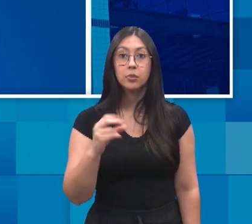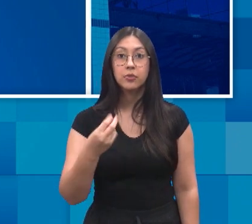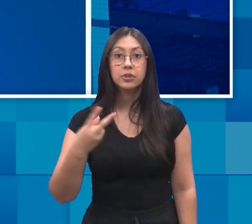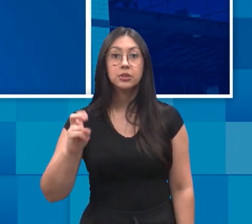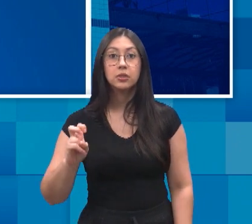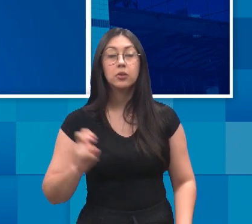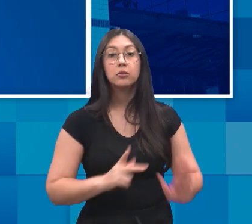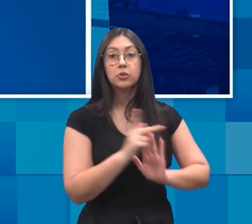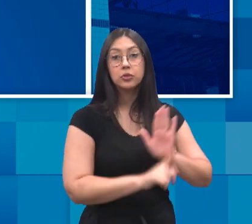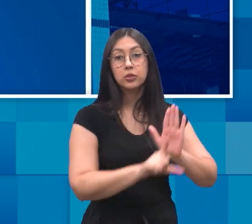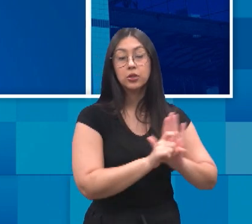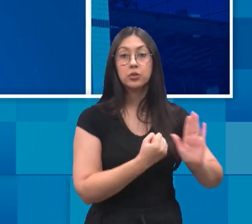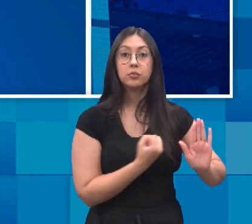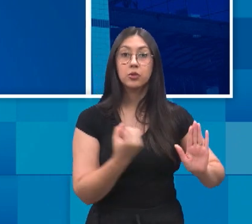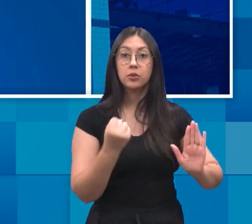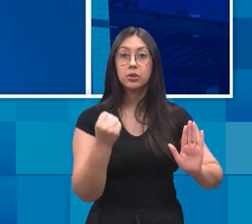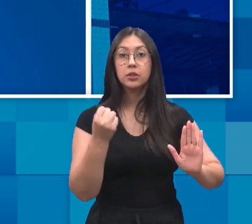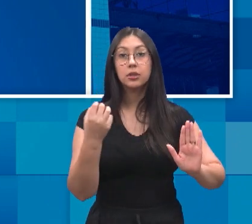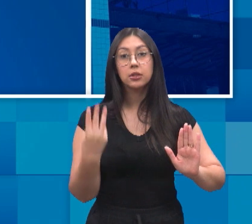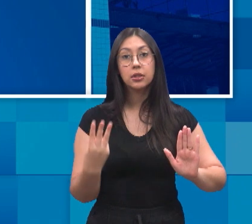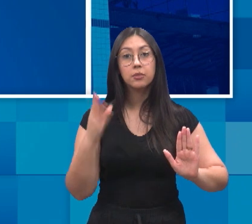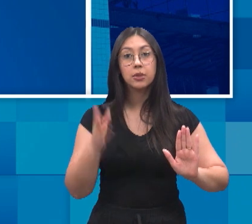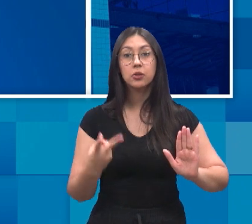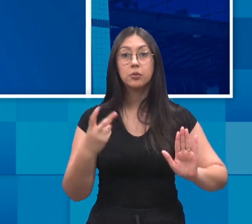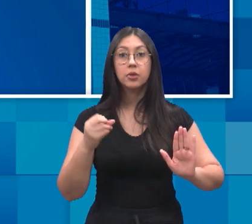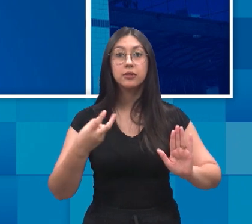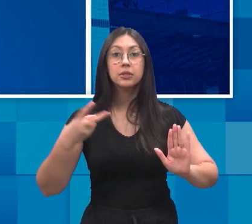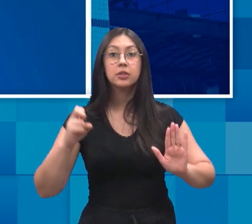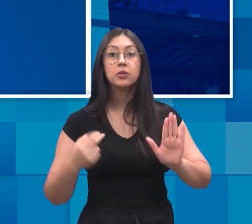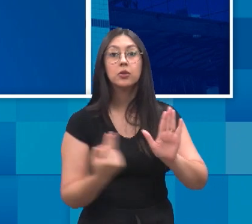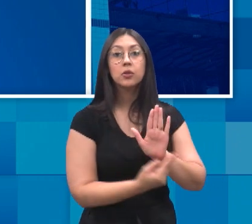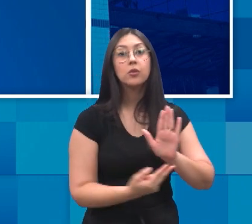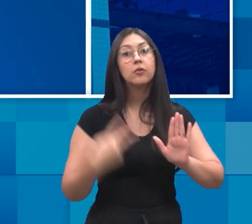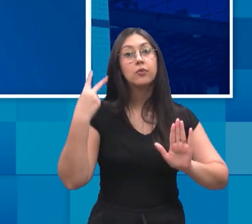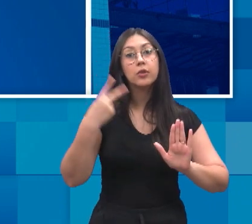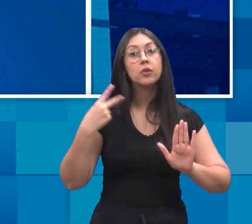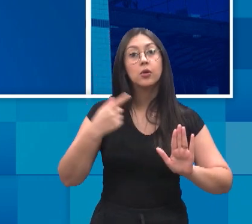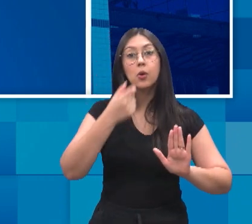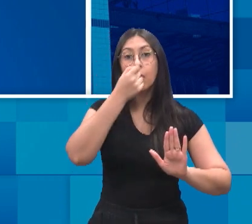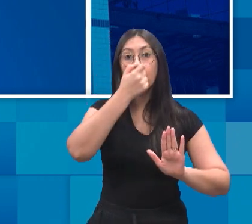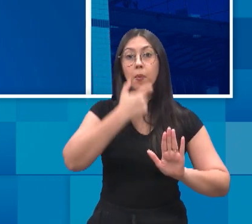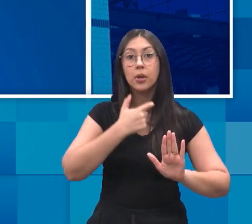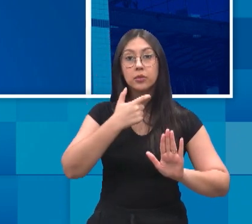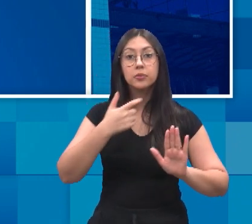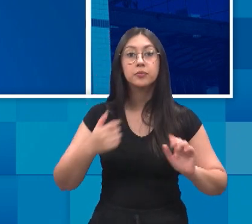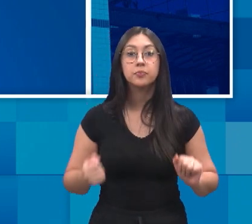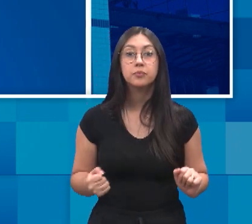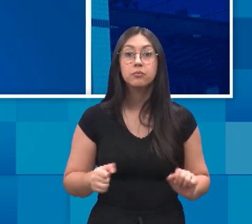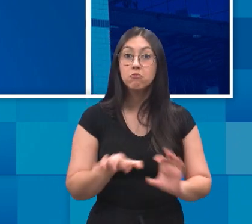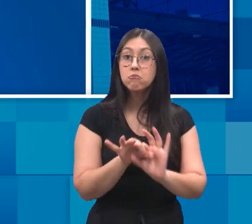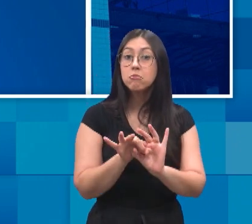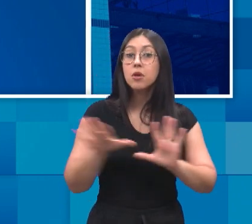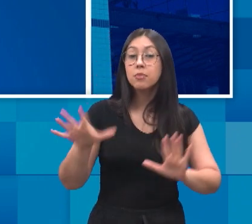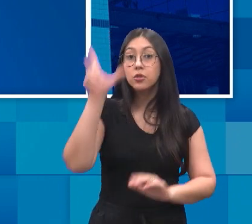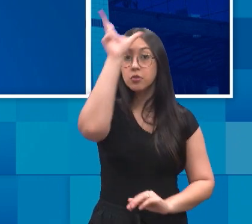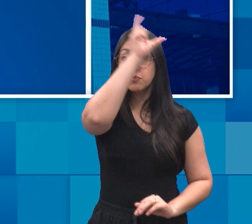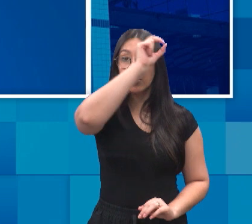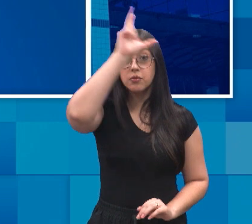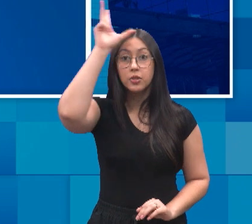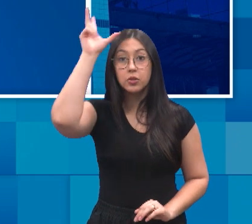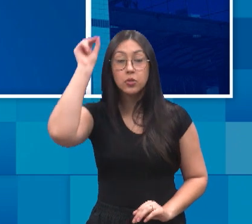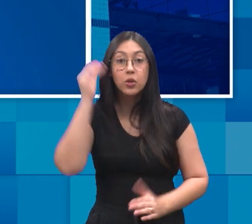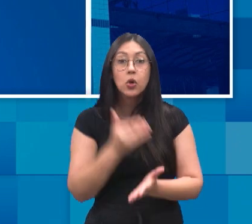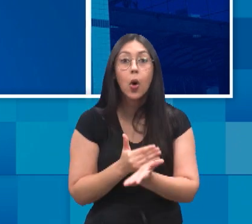83/2025, autoria vereador Roberto do Eleve. Autoriza o Poder Executivo a promover e instituir o plano